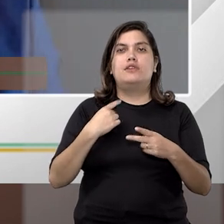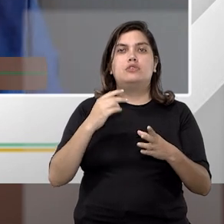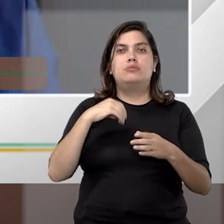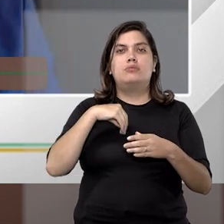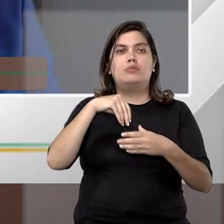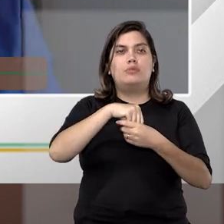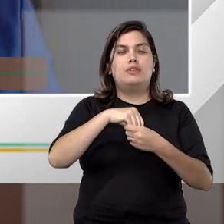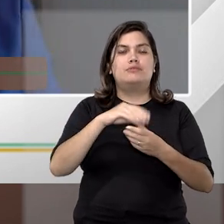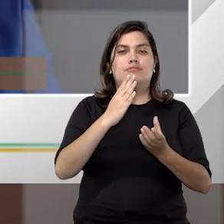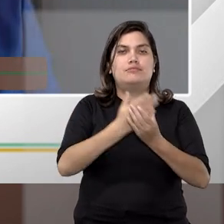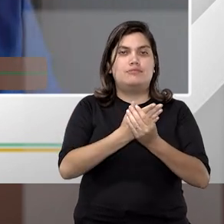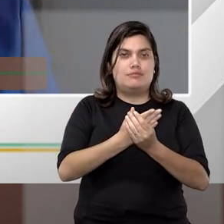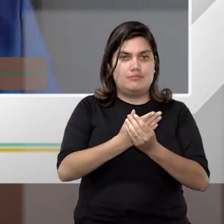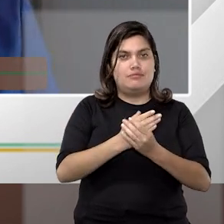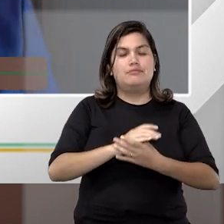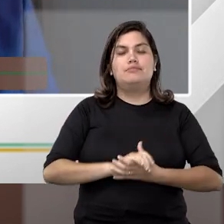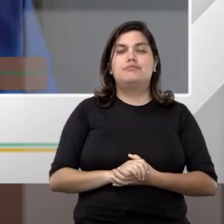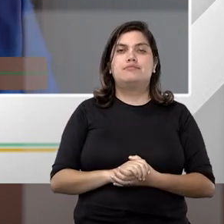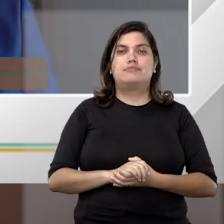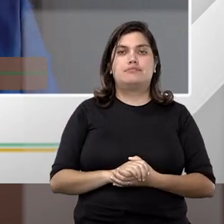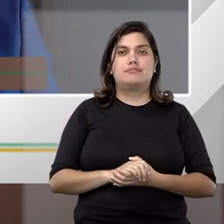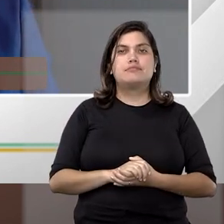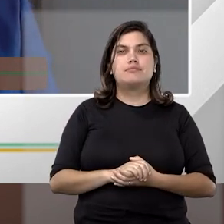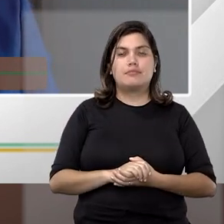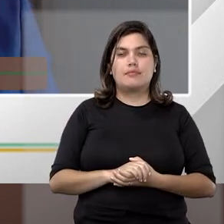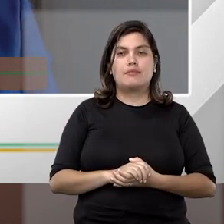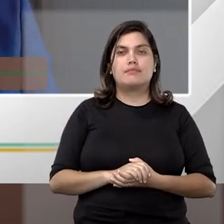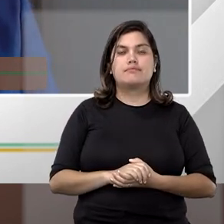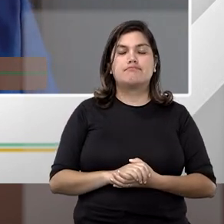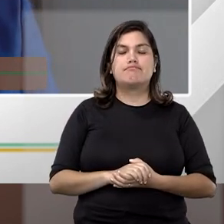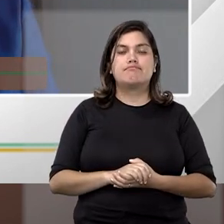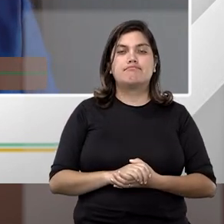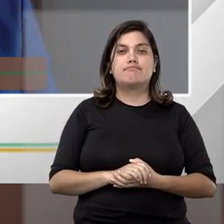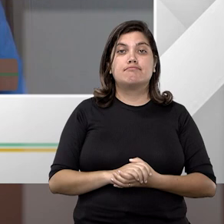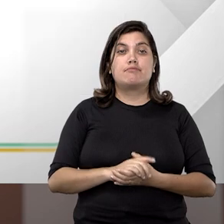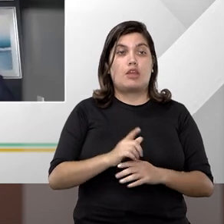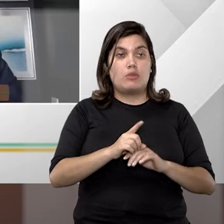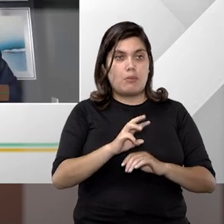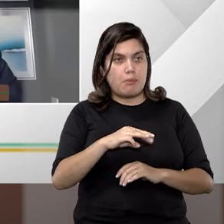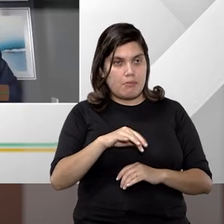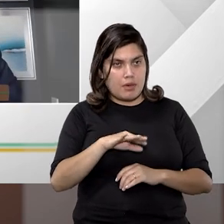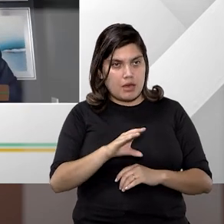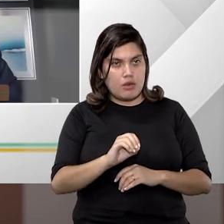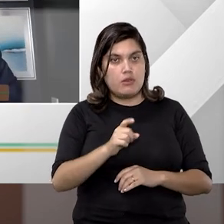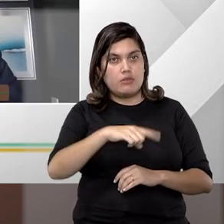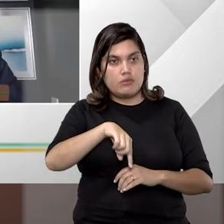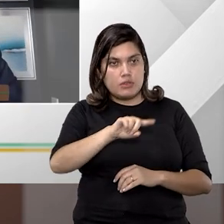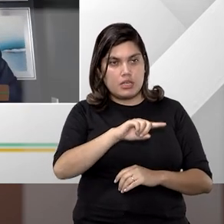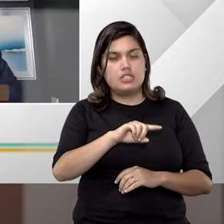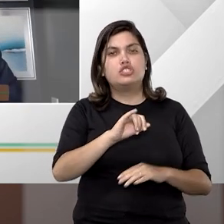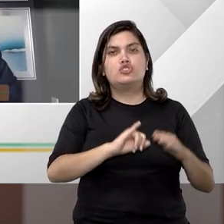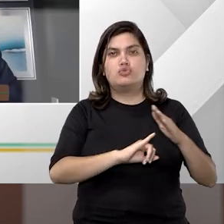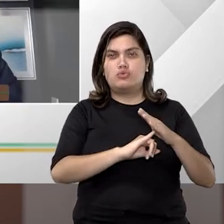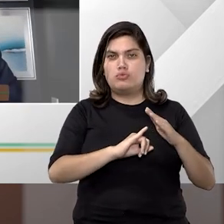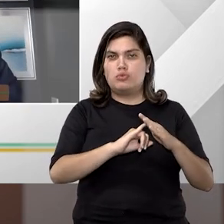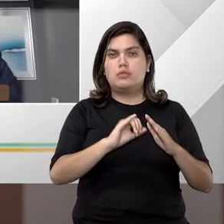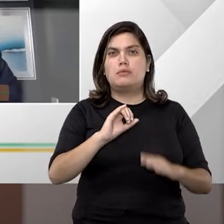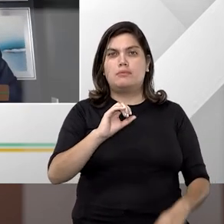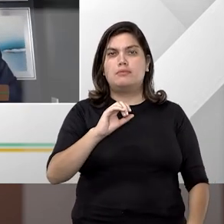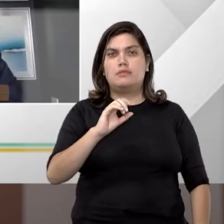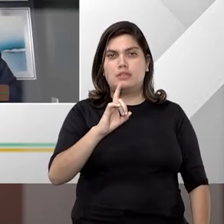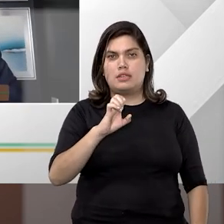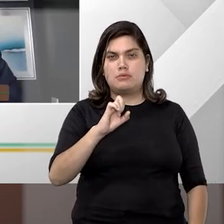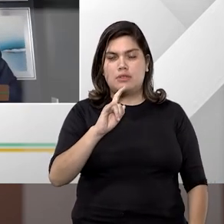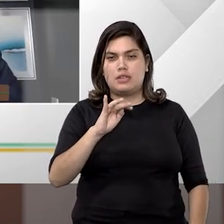popularmente do sursis processual né suspensão condicional do processo o Dr Mauro esses institutos despenalizadores